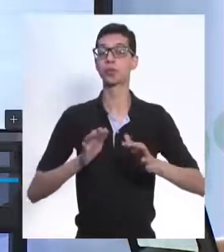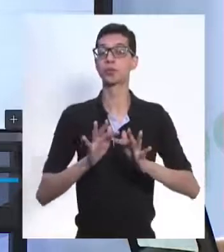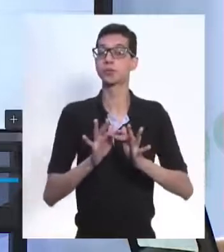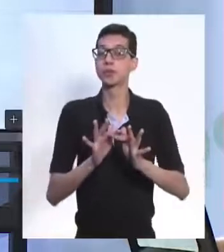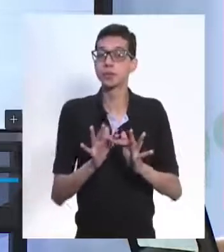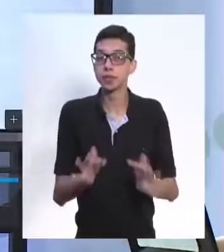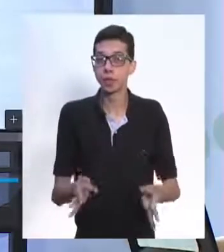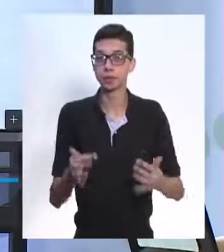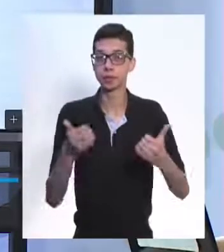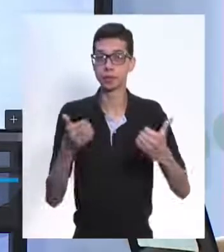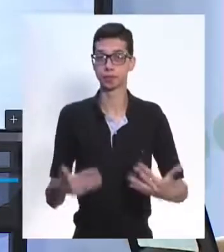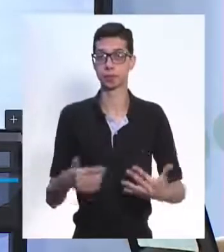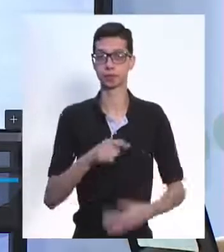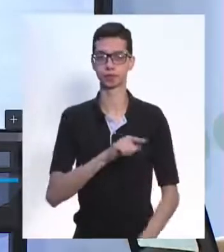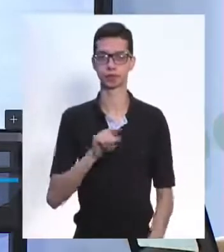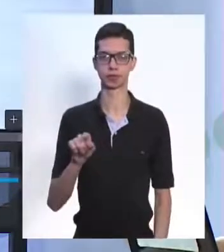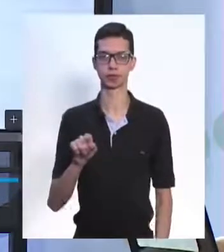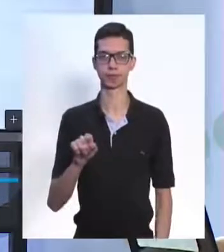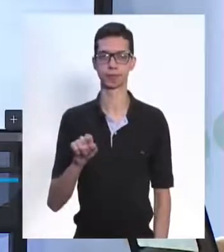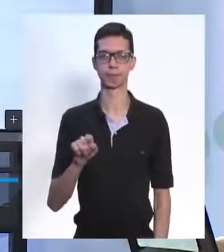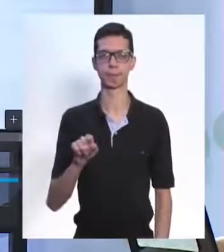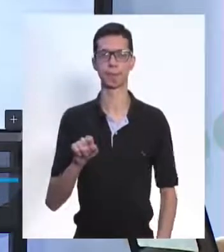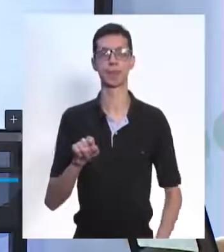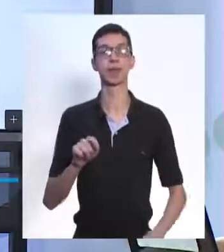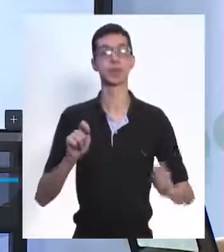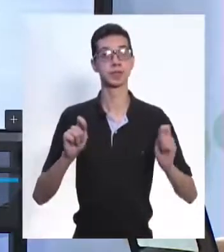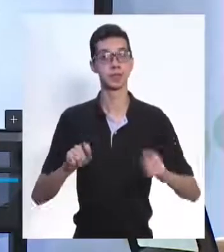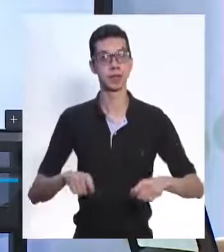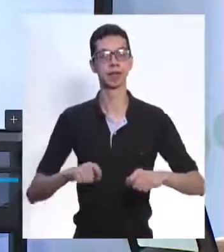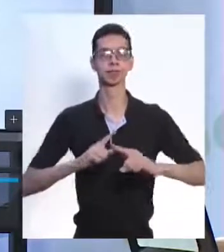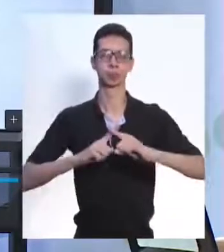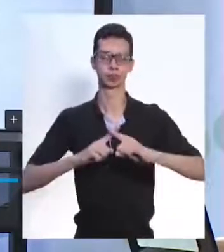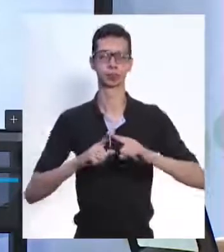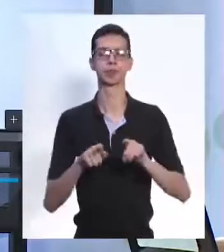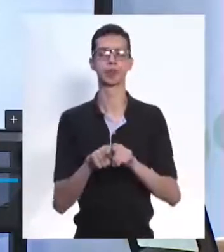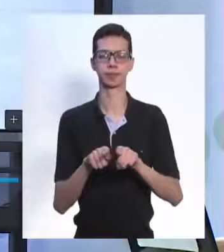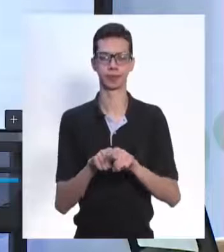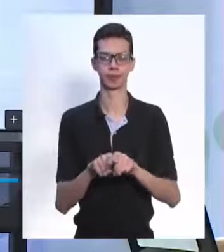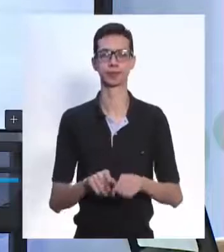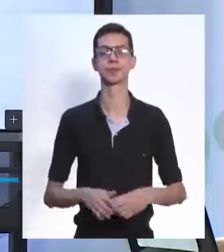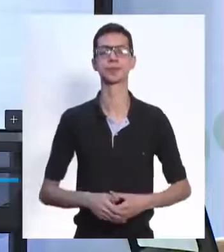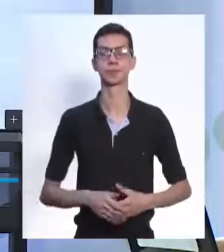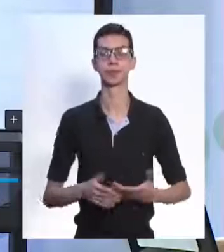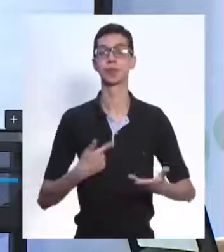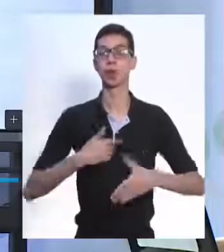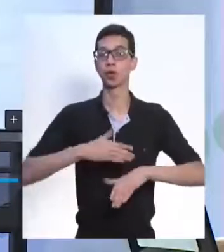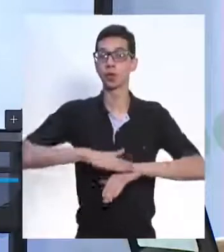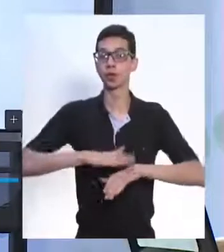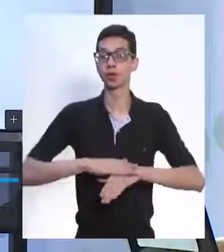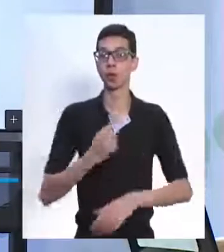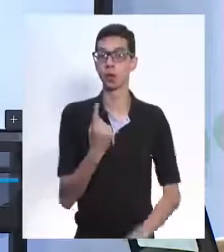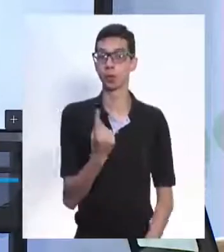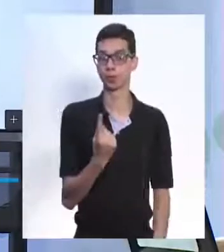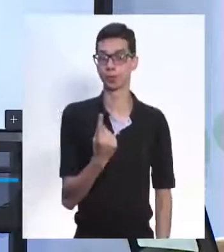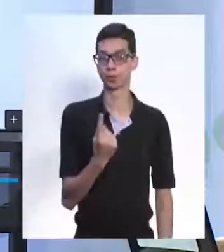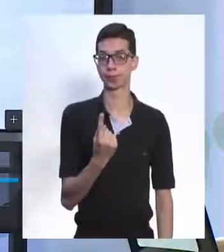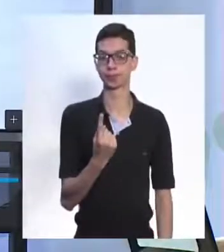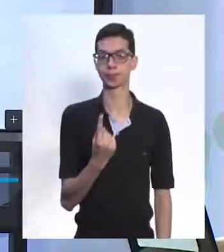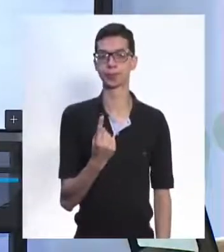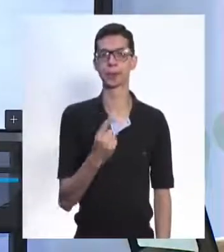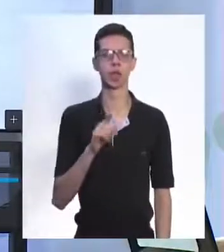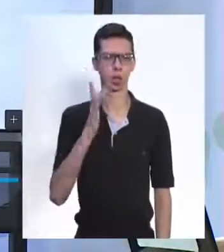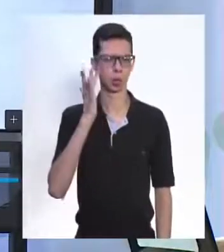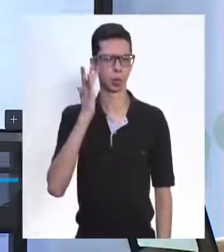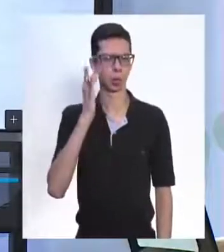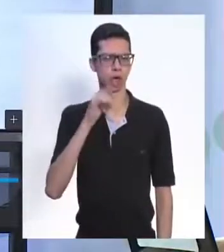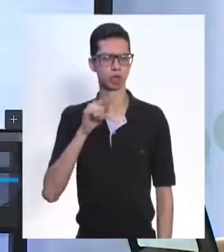a proporcionalidade através da multiplicação, como nós vimos anterior. Eu vou fazer uma para vocês identificarem que talvez a